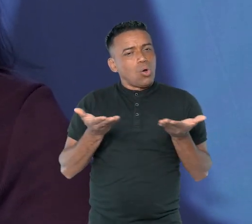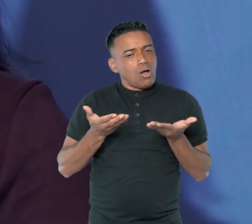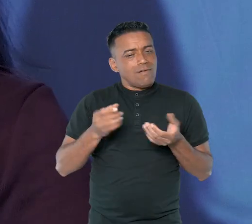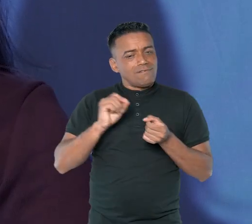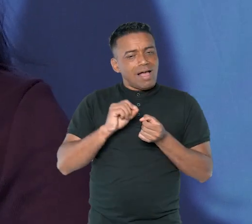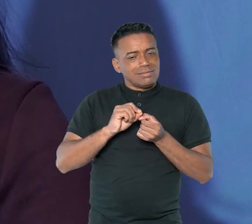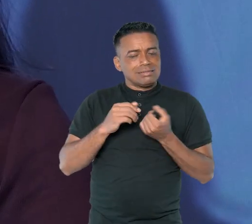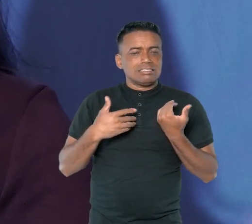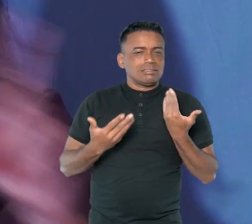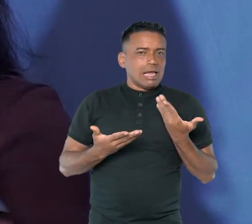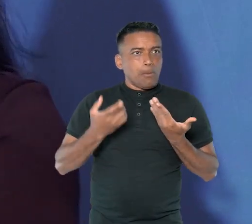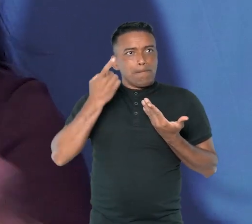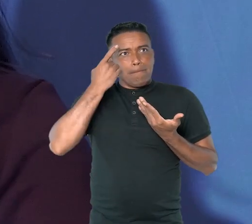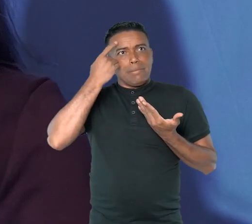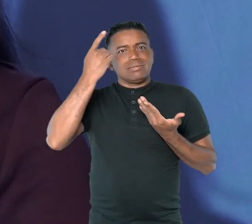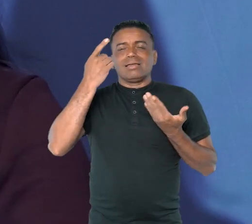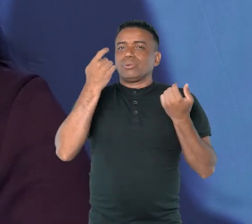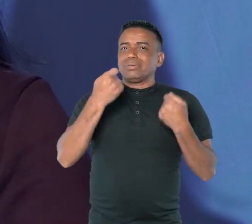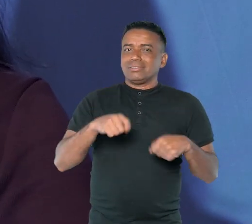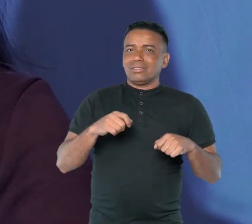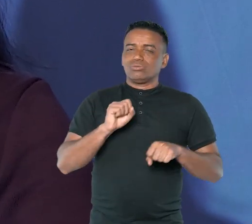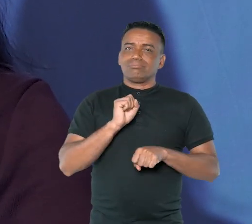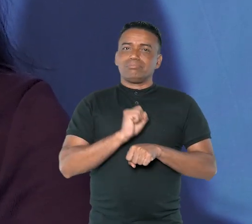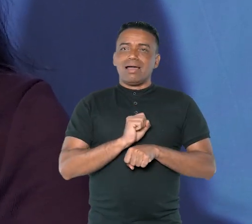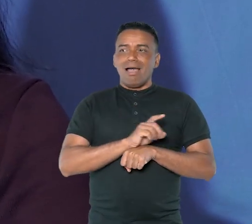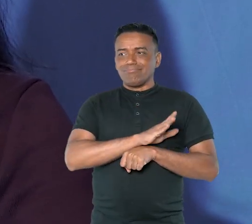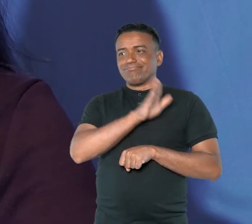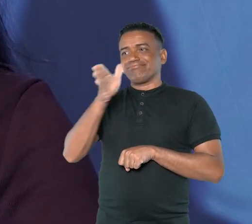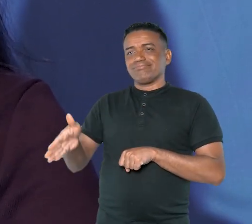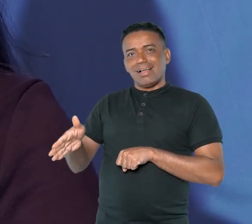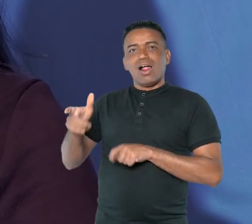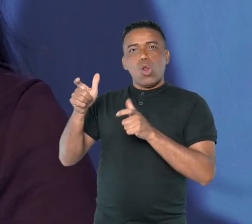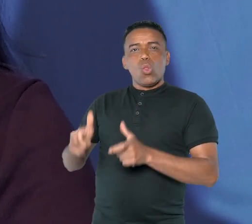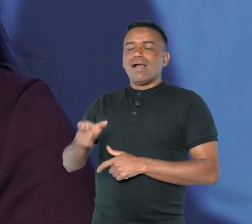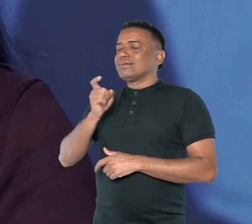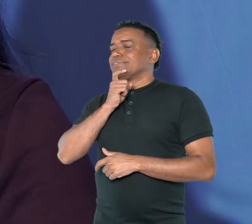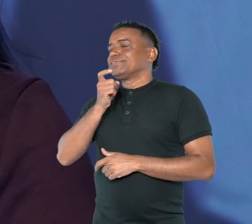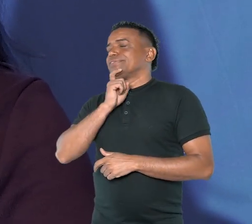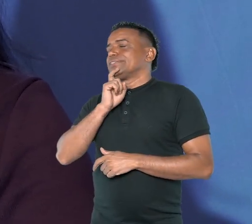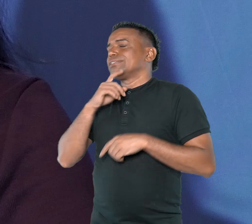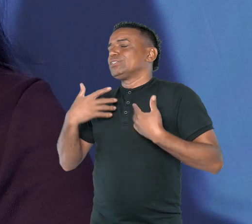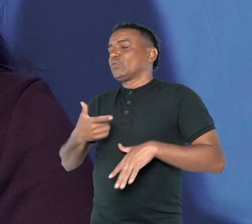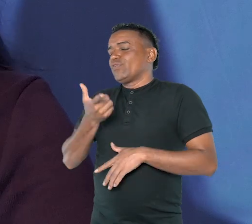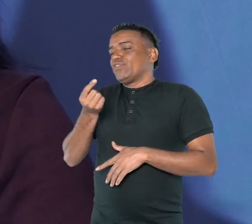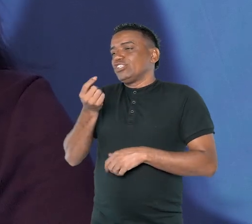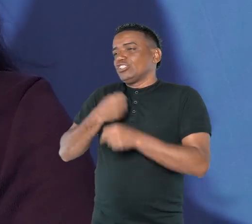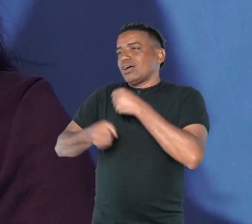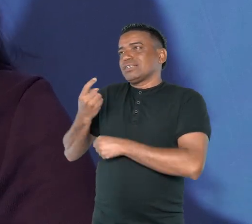pensei, eu preciso dar uma paradinha lá em Stonehenge. Tem um lugar que espera por mim há 20 anos,